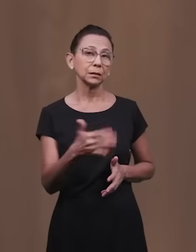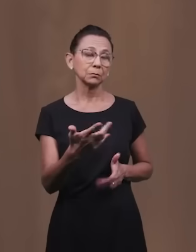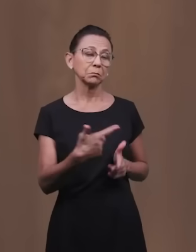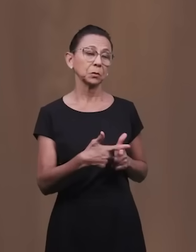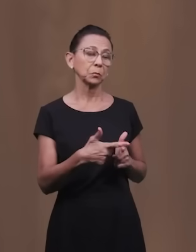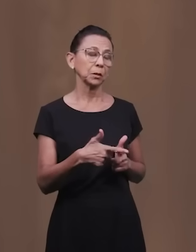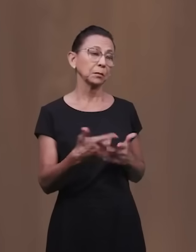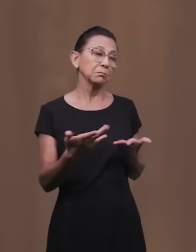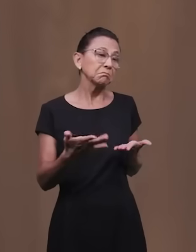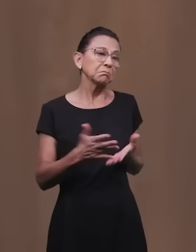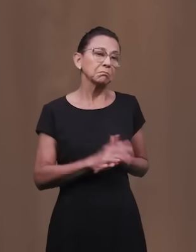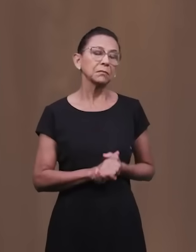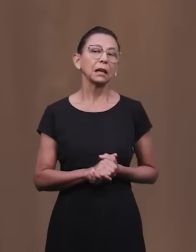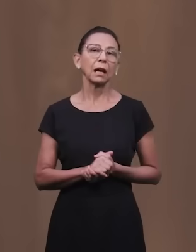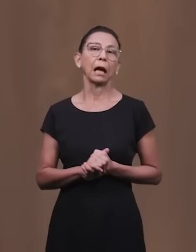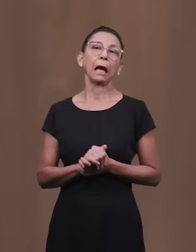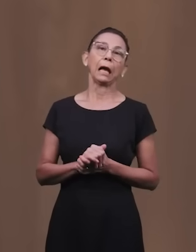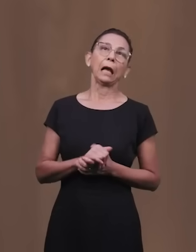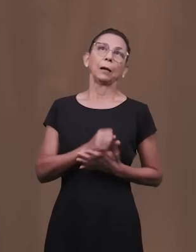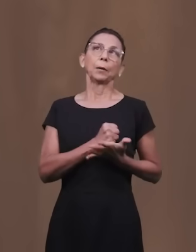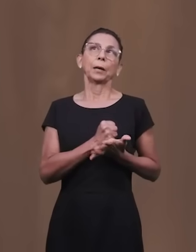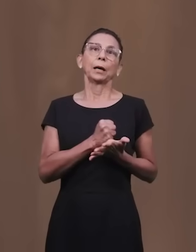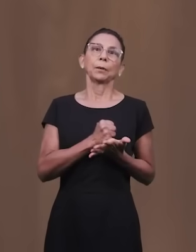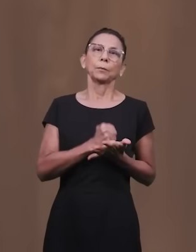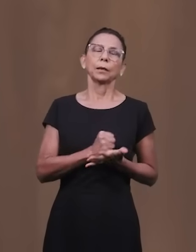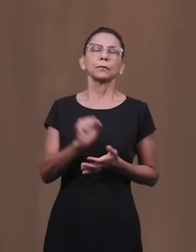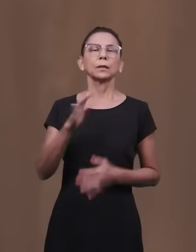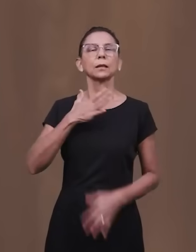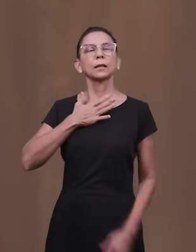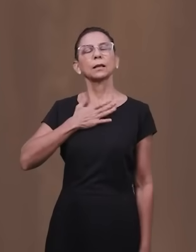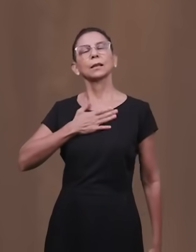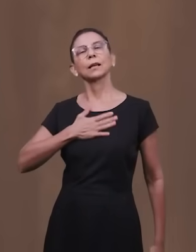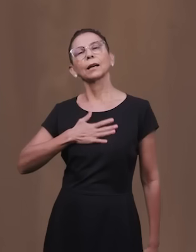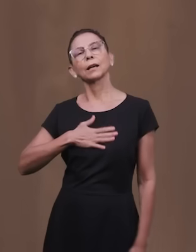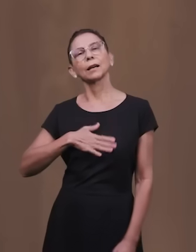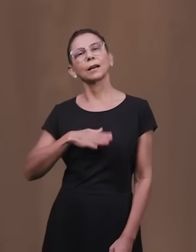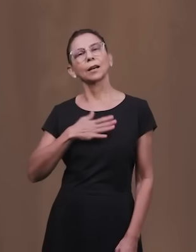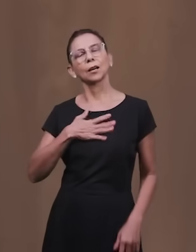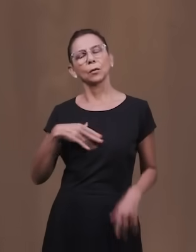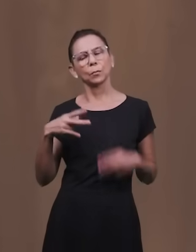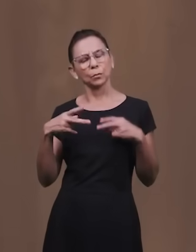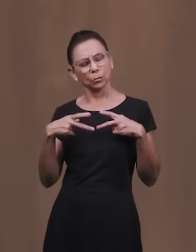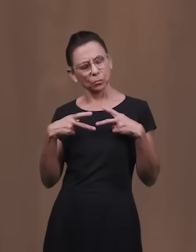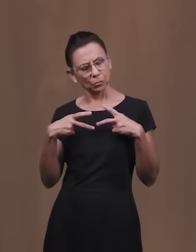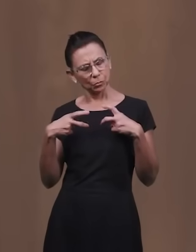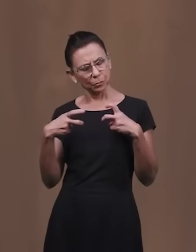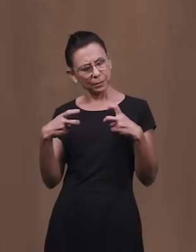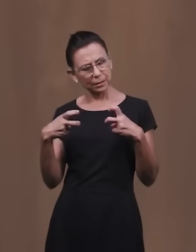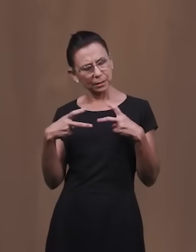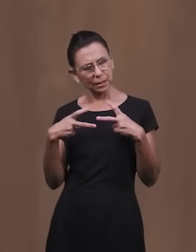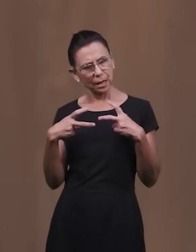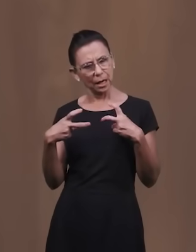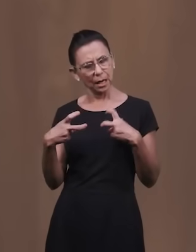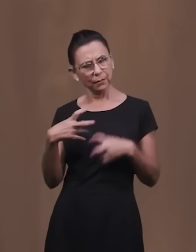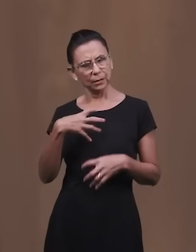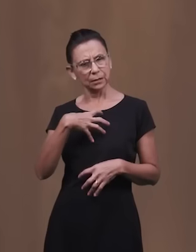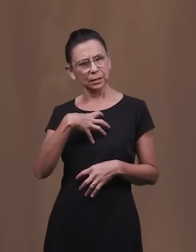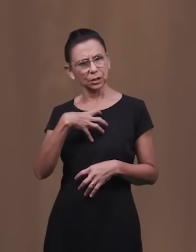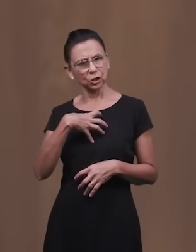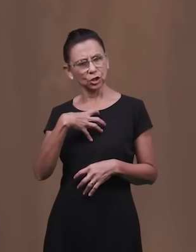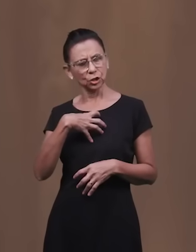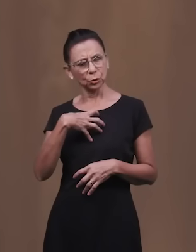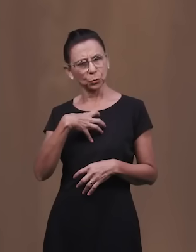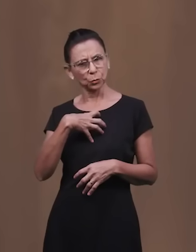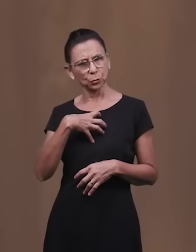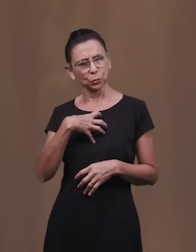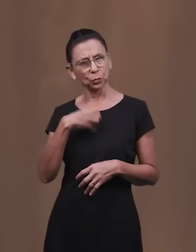essa desenvoltura, provavelmente você pode relaxar um pouco mais, observando com mais